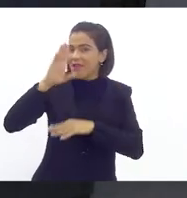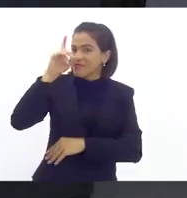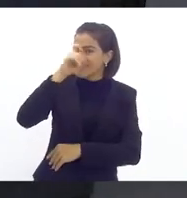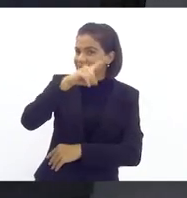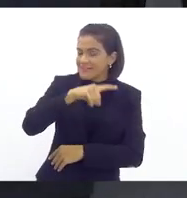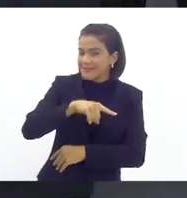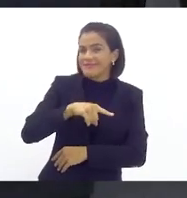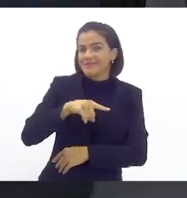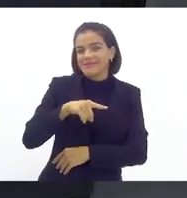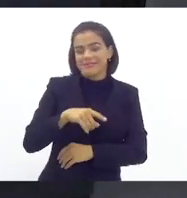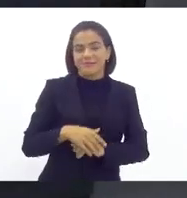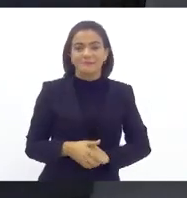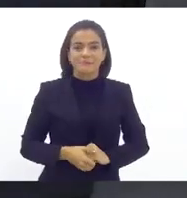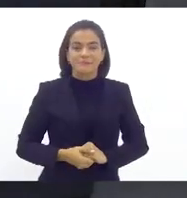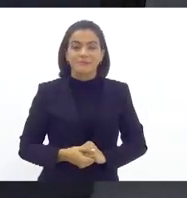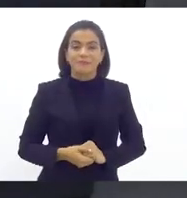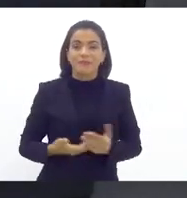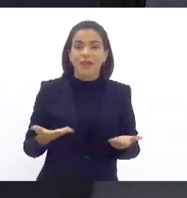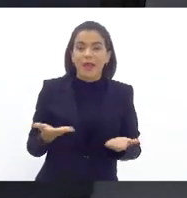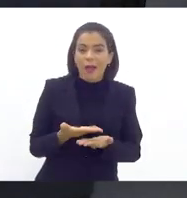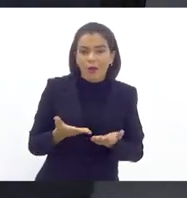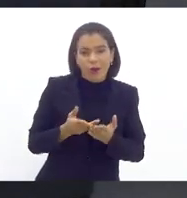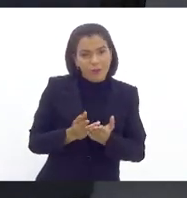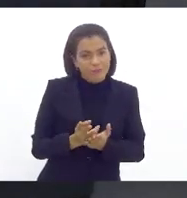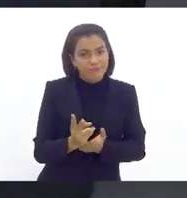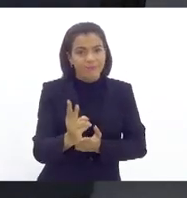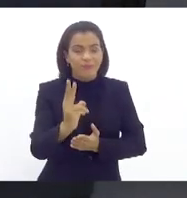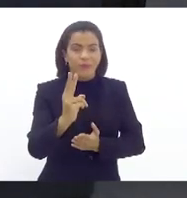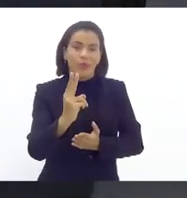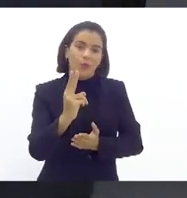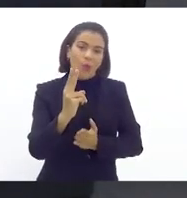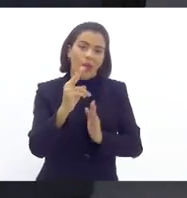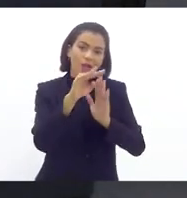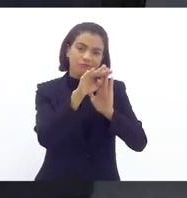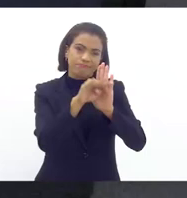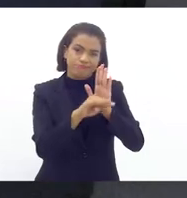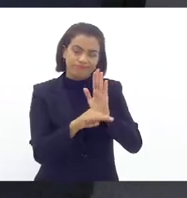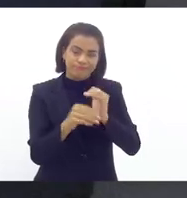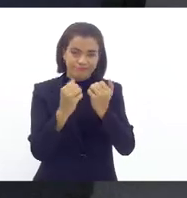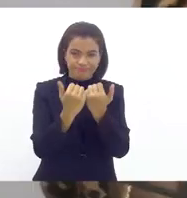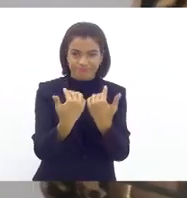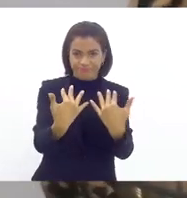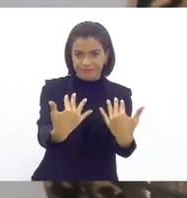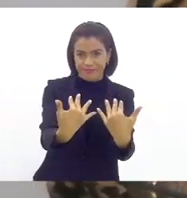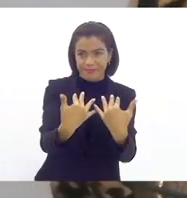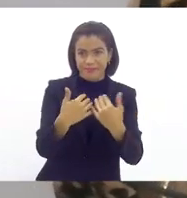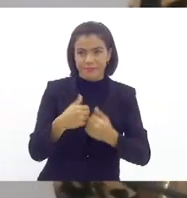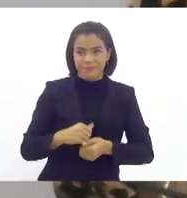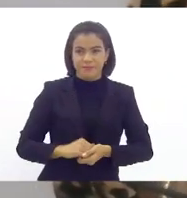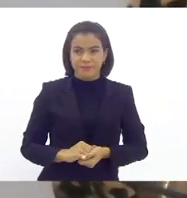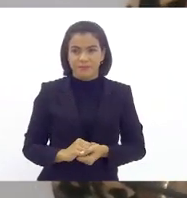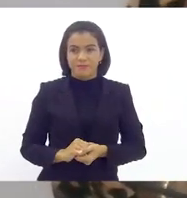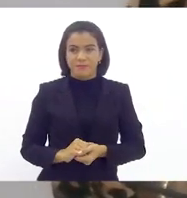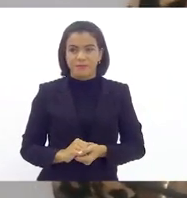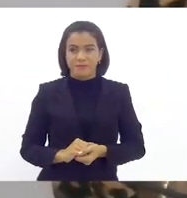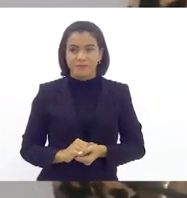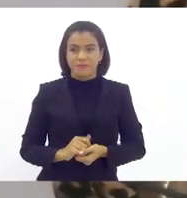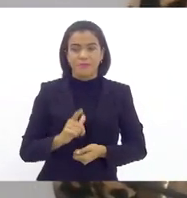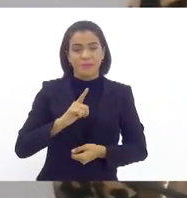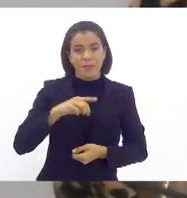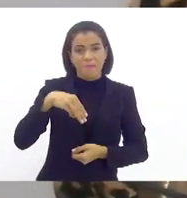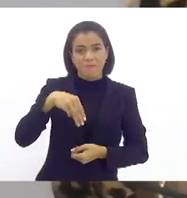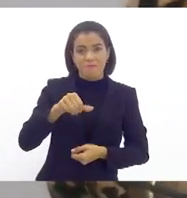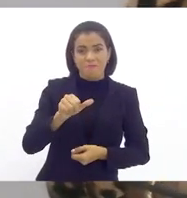acompanhe a gente aqui também. Vamos estar aqui dando sequência aqui à nossa audiência. Tem a